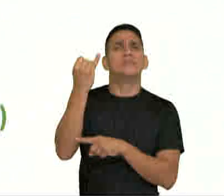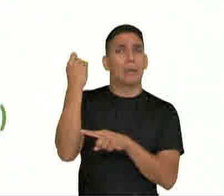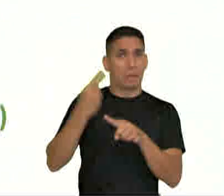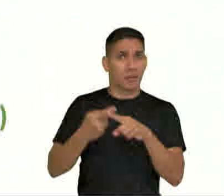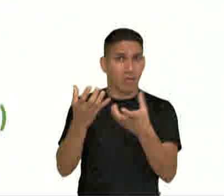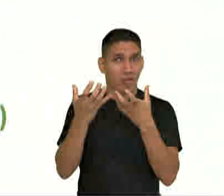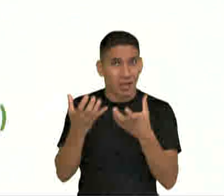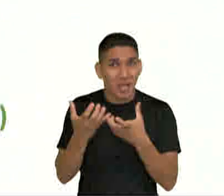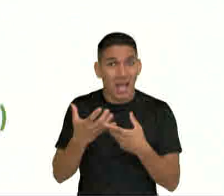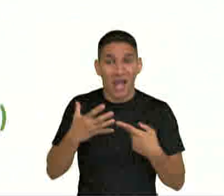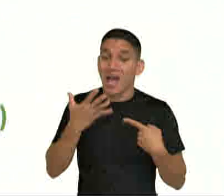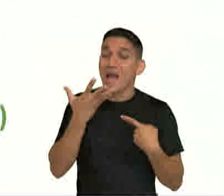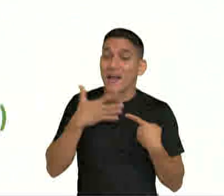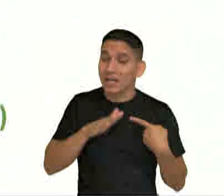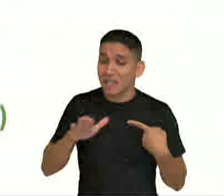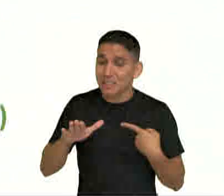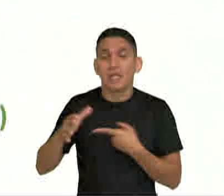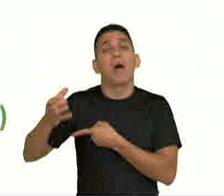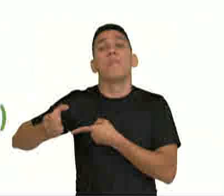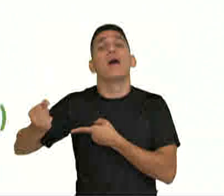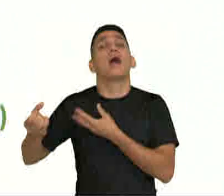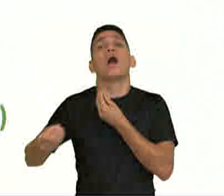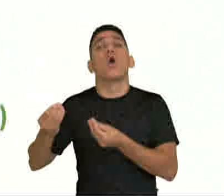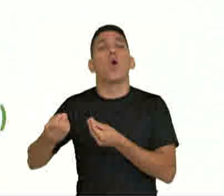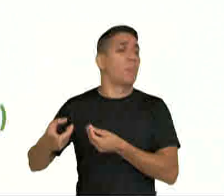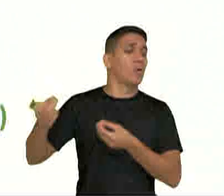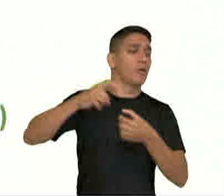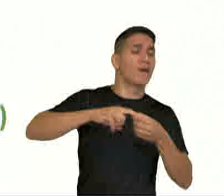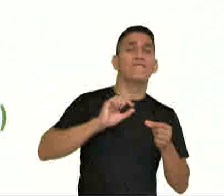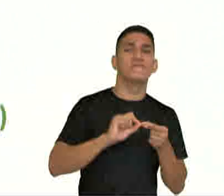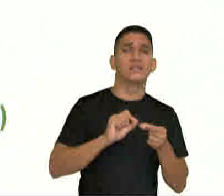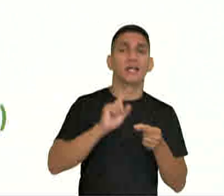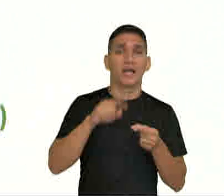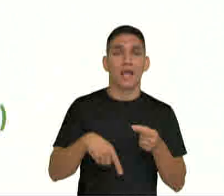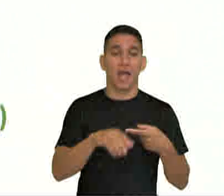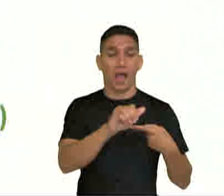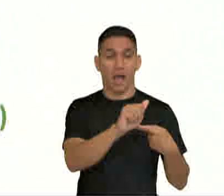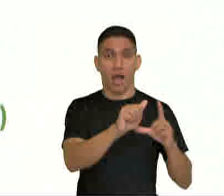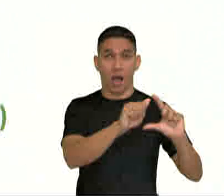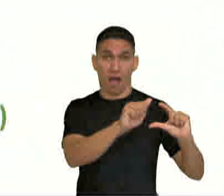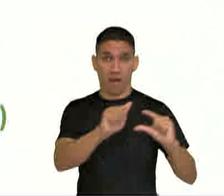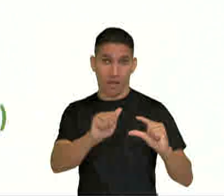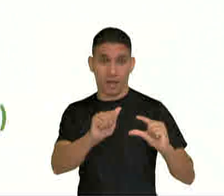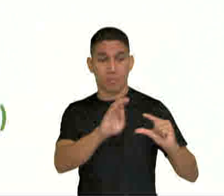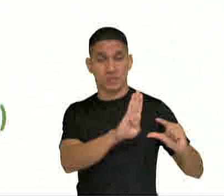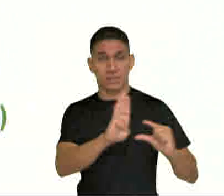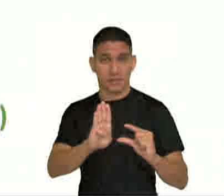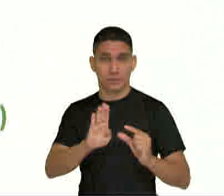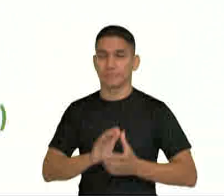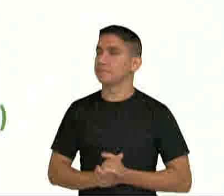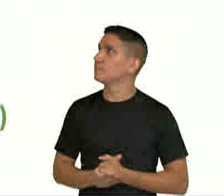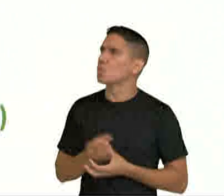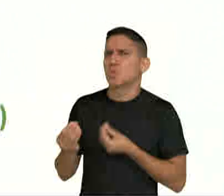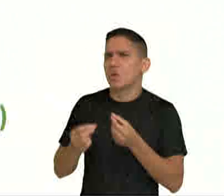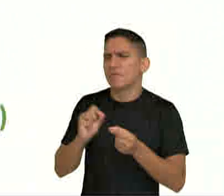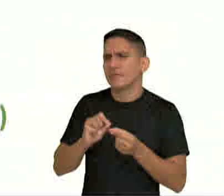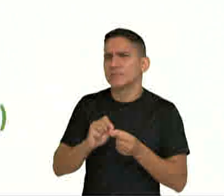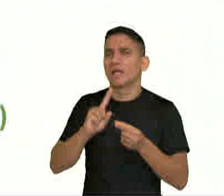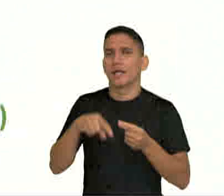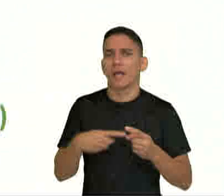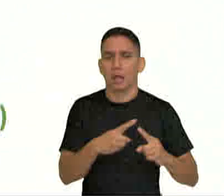quero uma criança branca. Para ser branco tem que ser azinho, azinho, bezinho, bezinho. Agora o que eu faço com isso? Vou